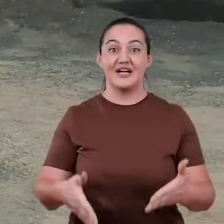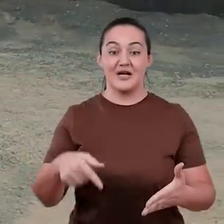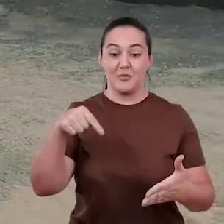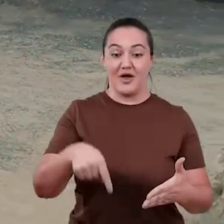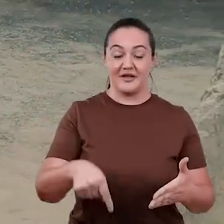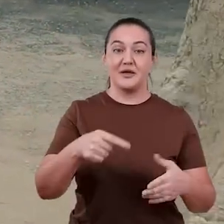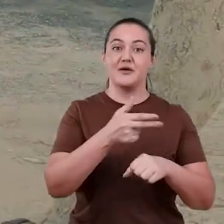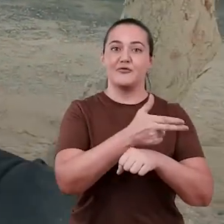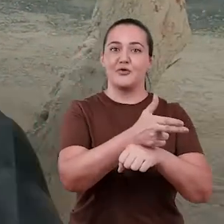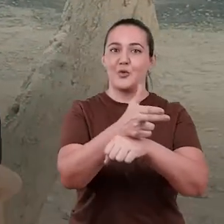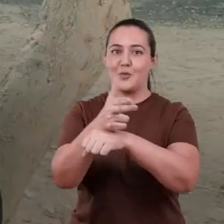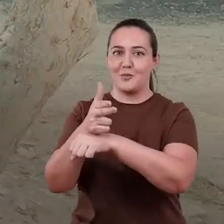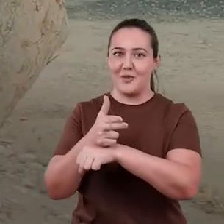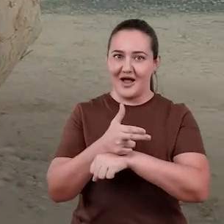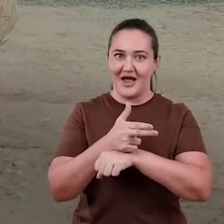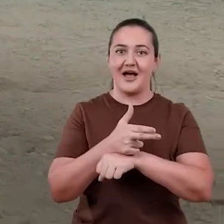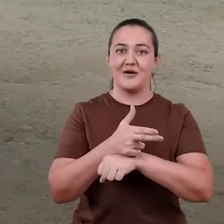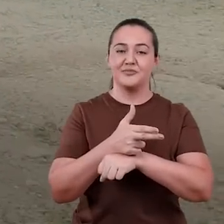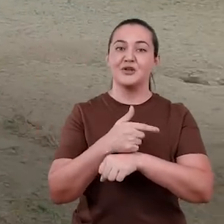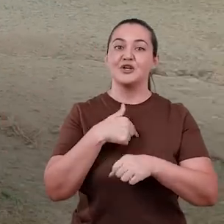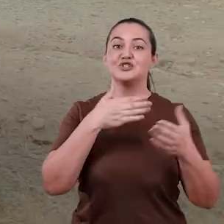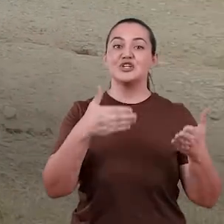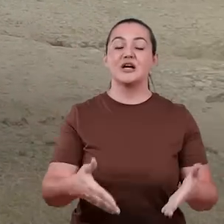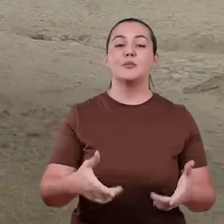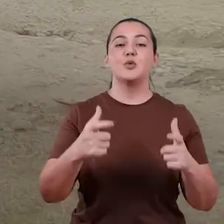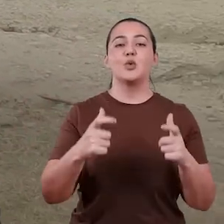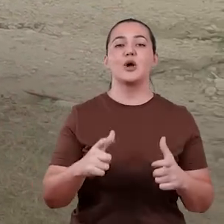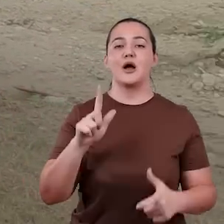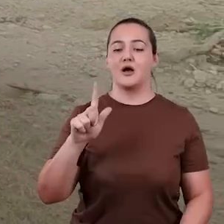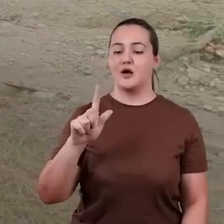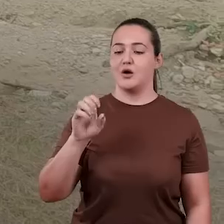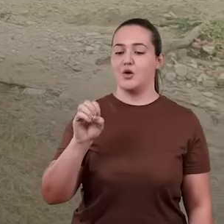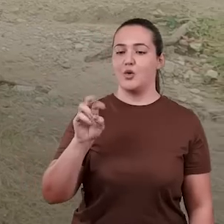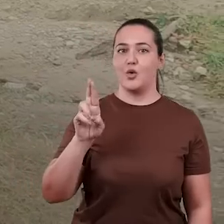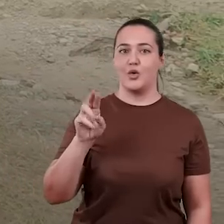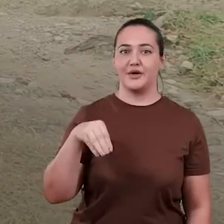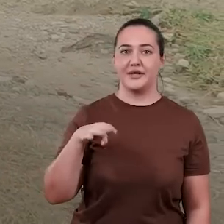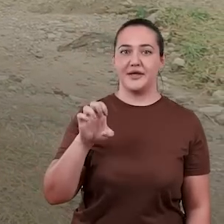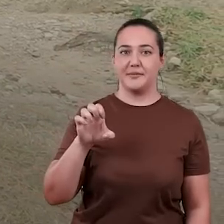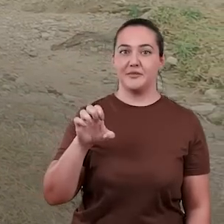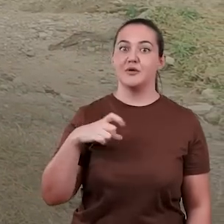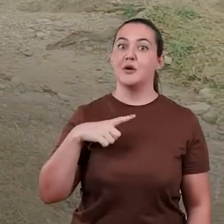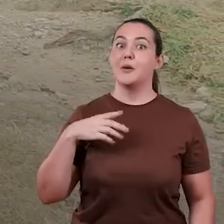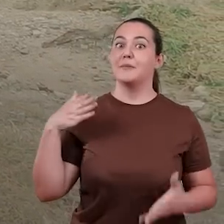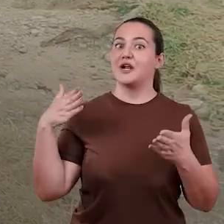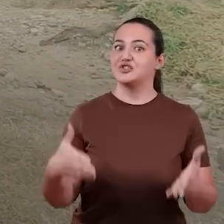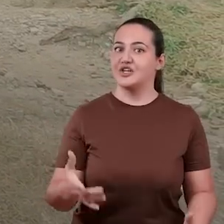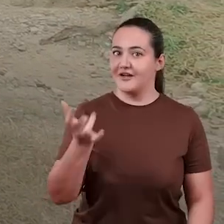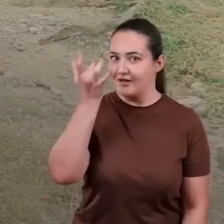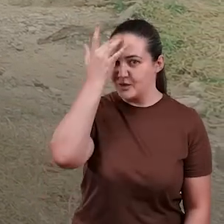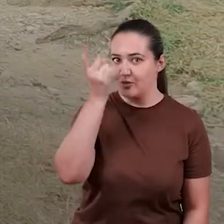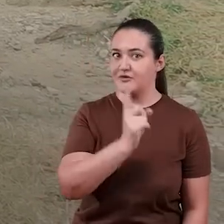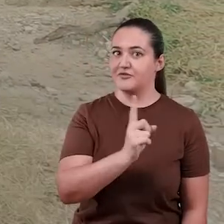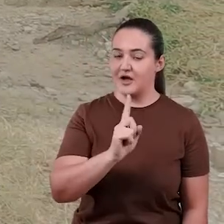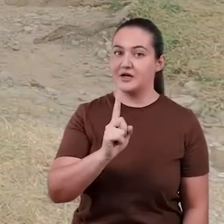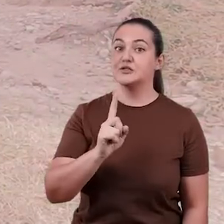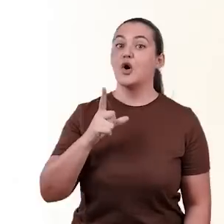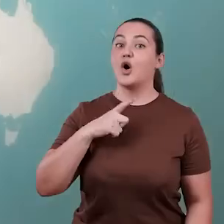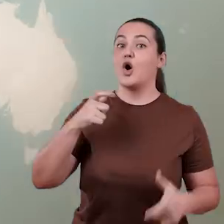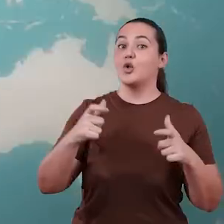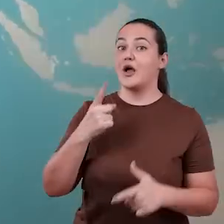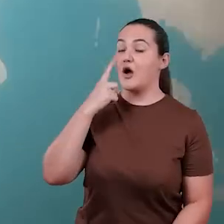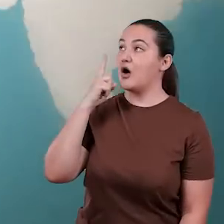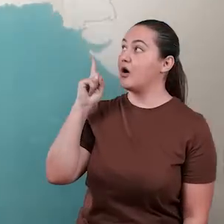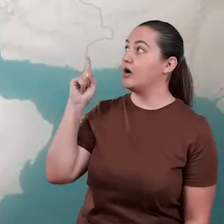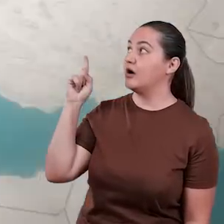Chegamos aqui para fazer as gravações do dia, chegamos em Goreme. E para chegar aqui, gente, não é fácil não. A gente teve que sair de